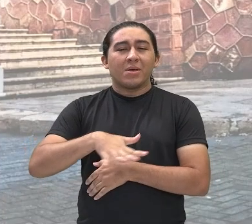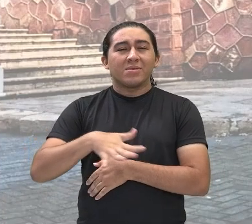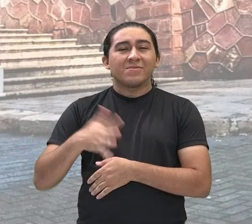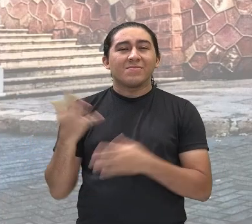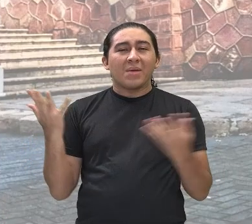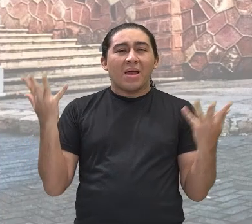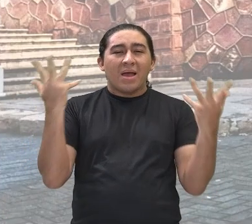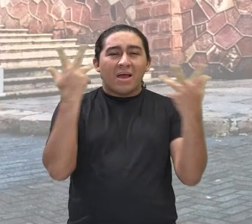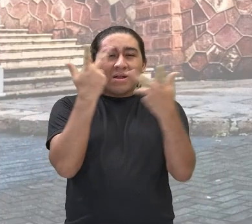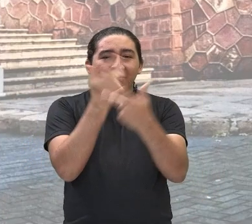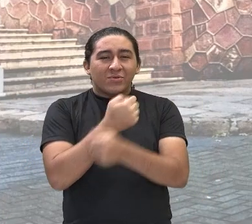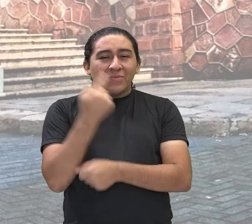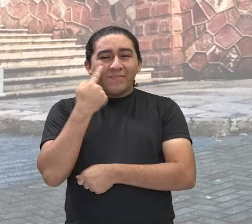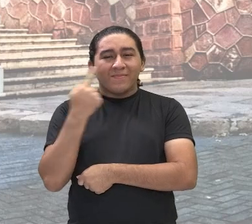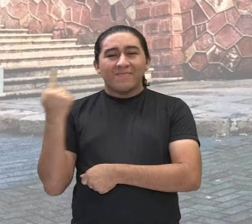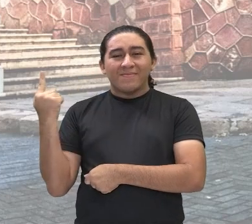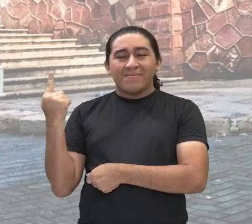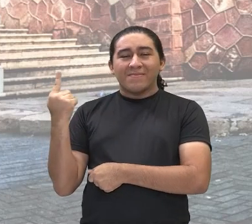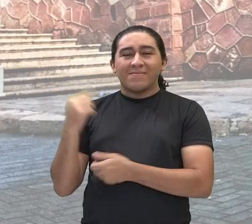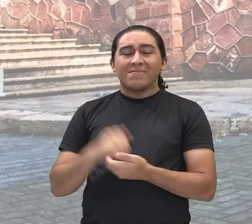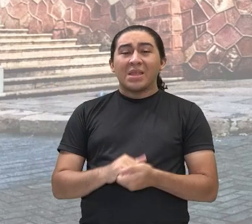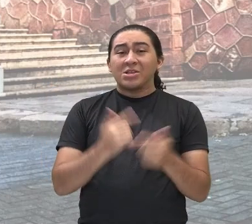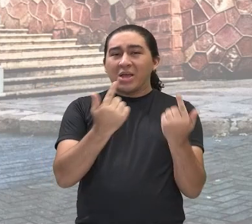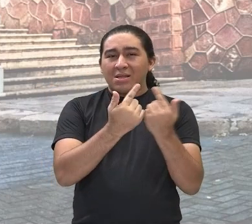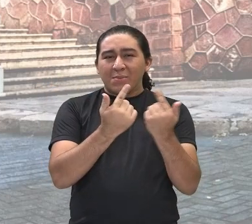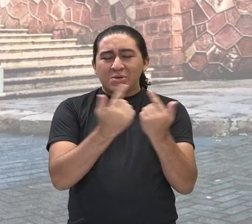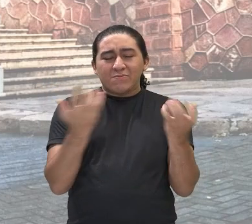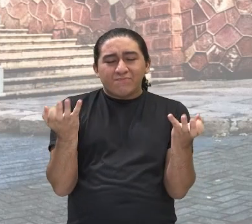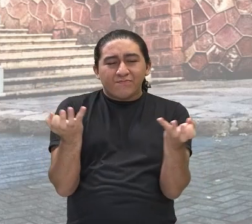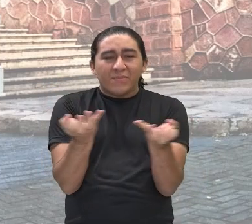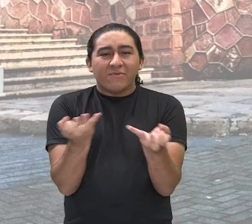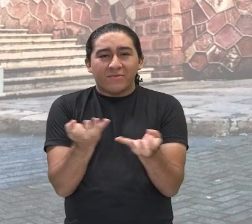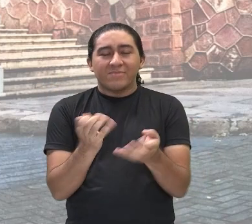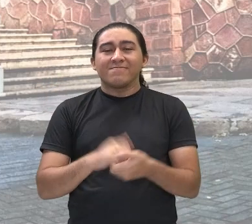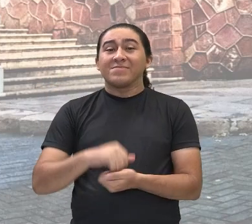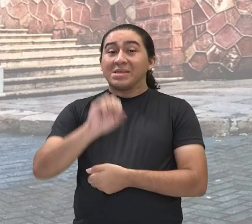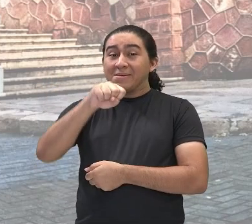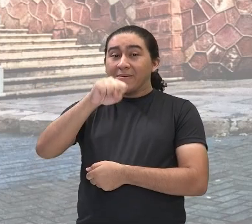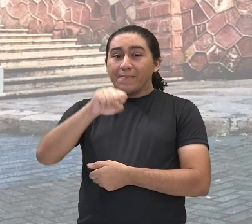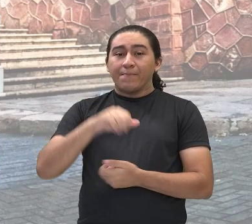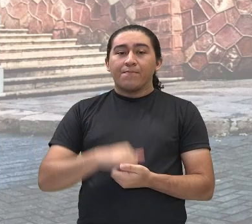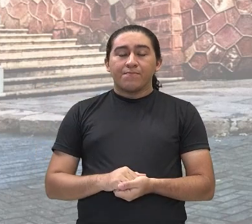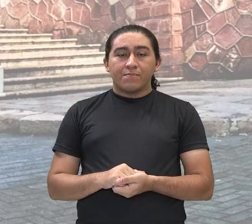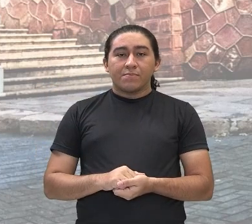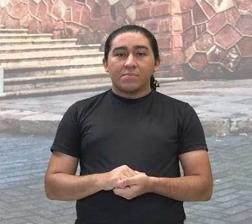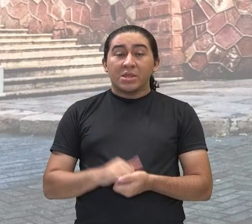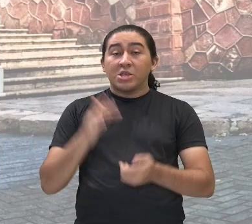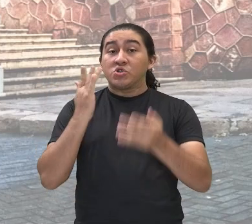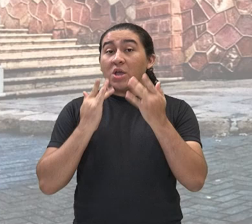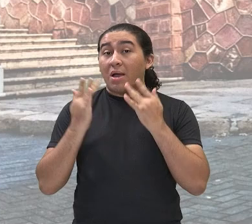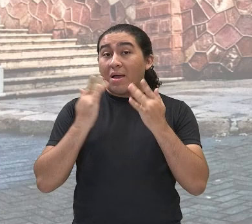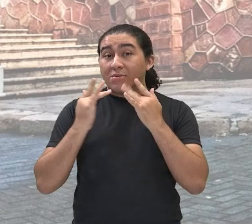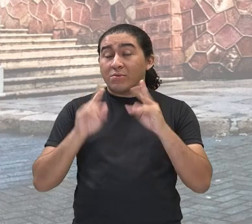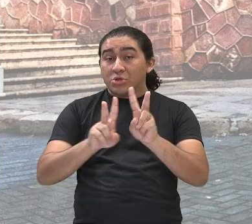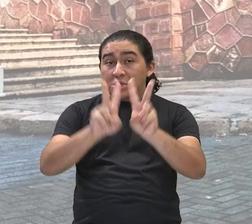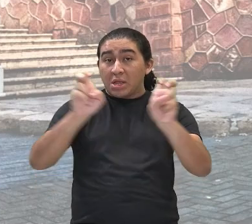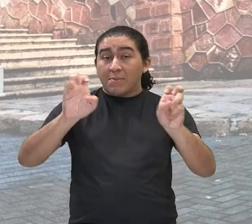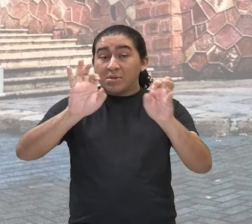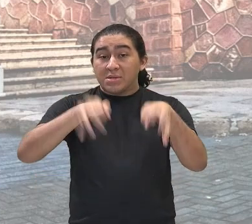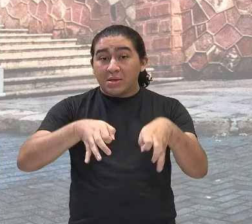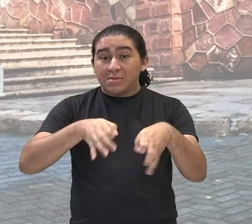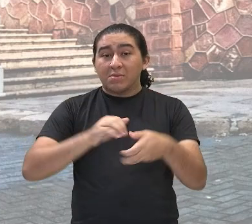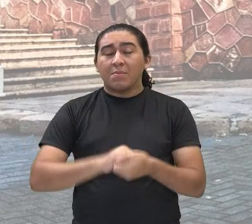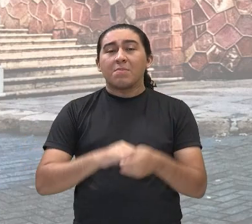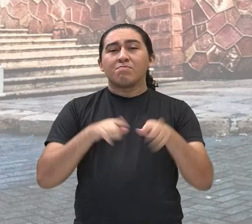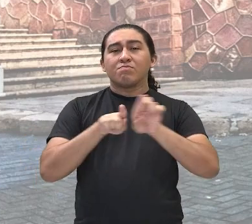só, aqui junto ao Teatro Amazonas. Sim, estamos falando de teatro, mas o teatro